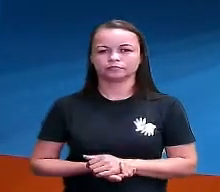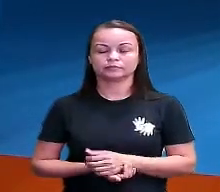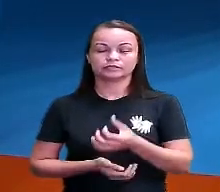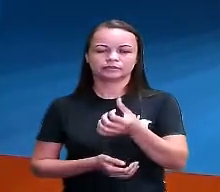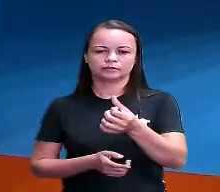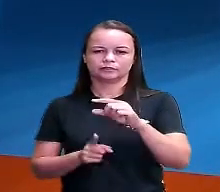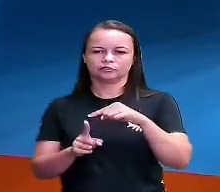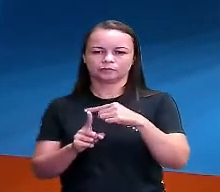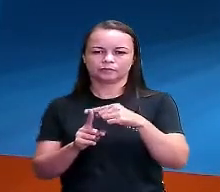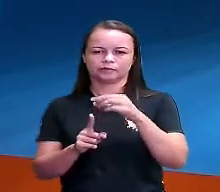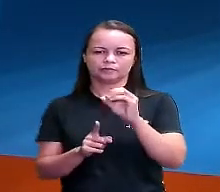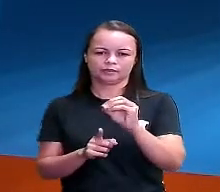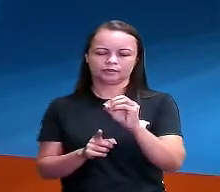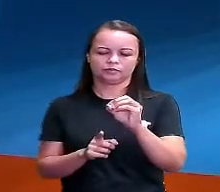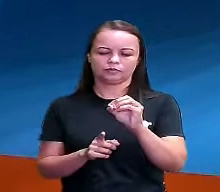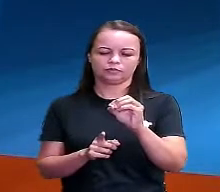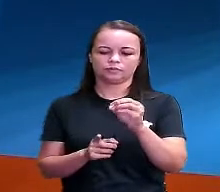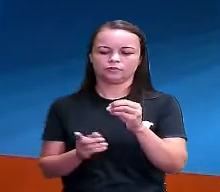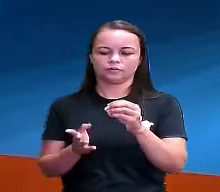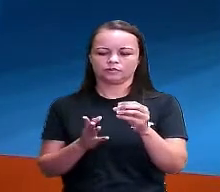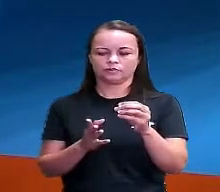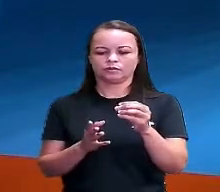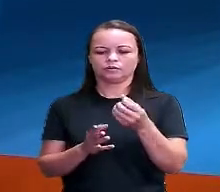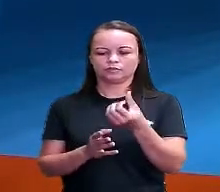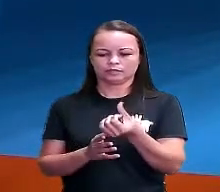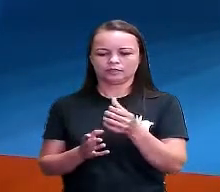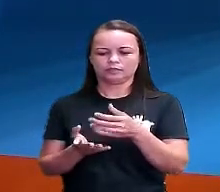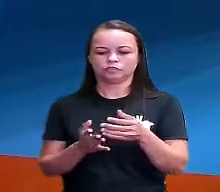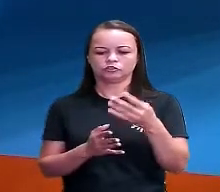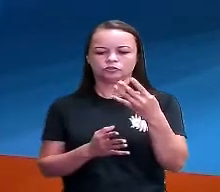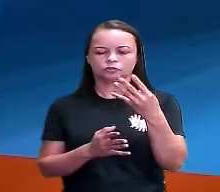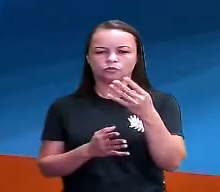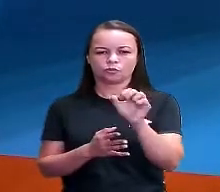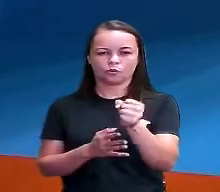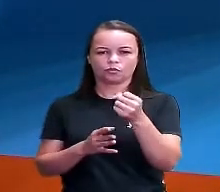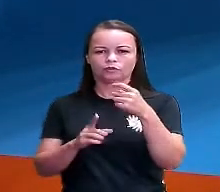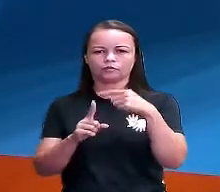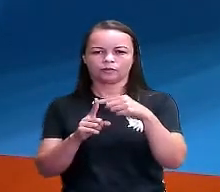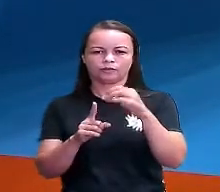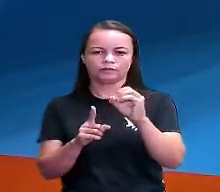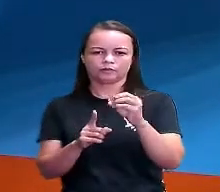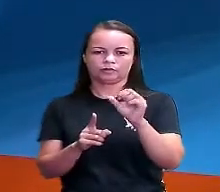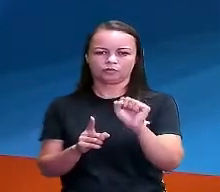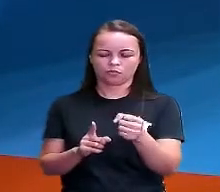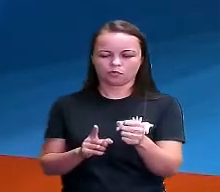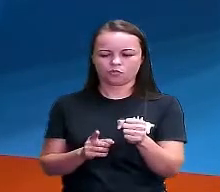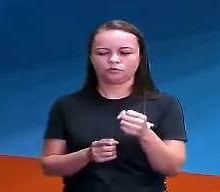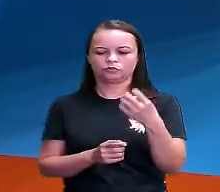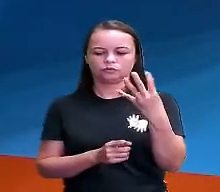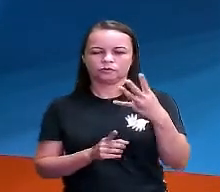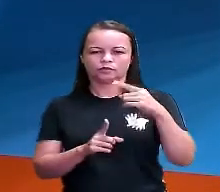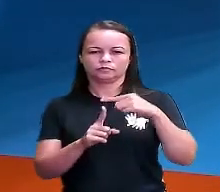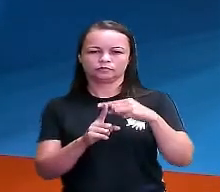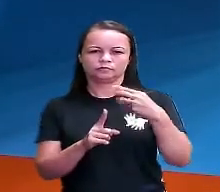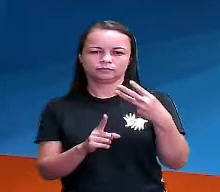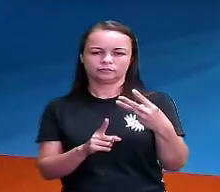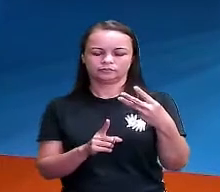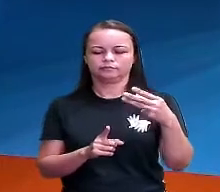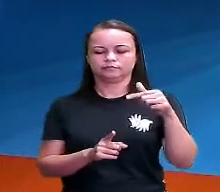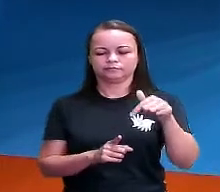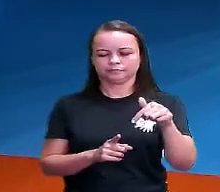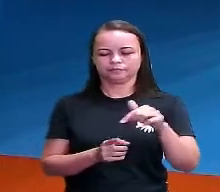mais 0, 6, 8 mais 0, 8, 4 mais 3, 7. E aí, qual é a respostinha da letra A?